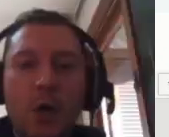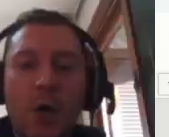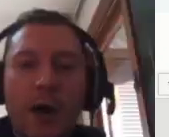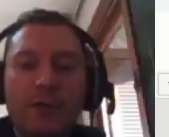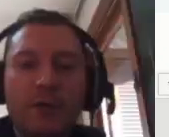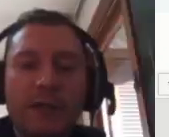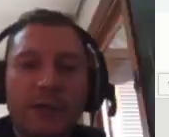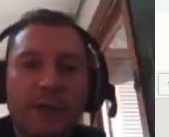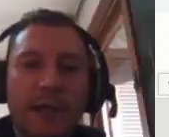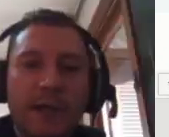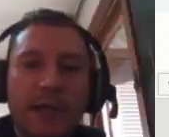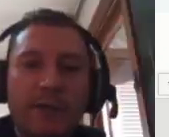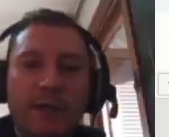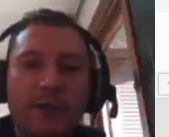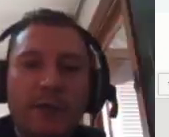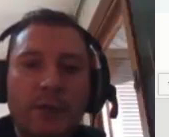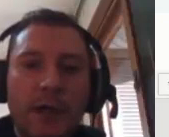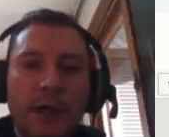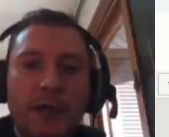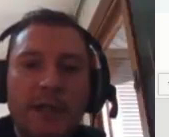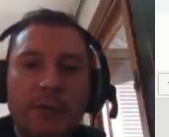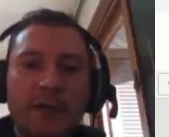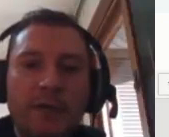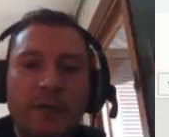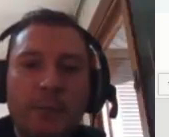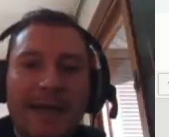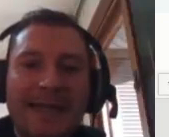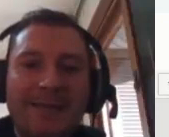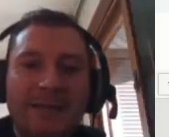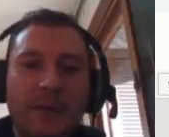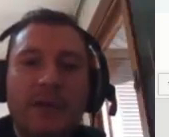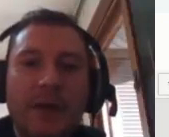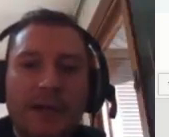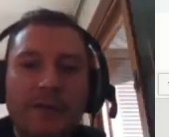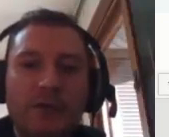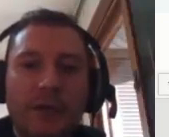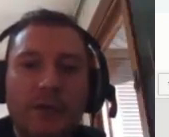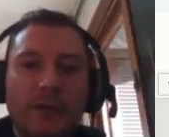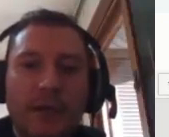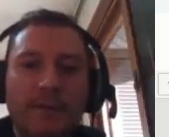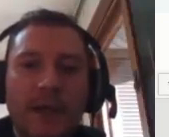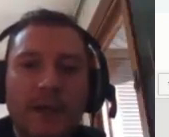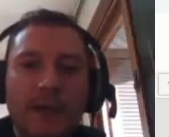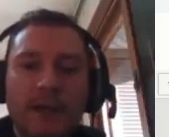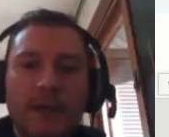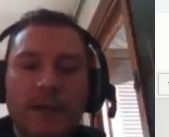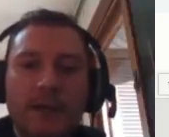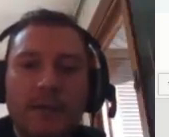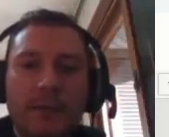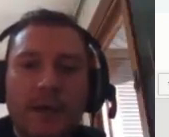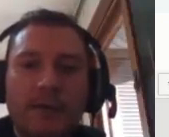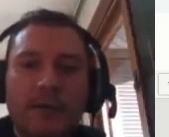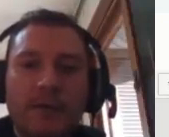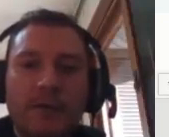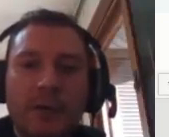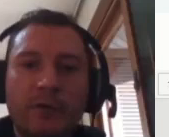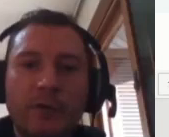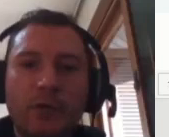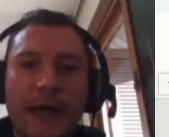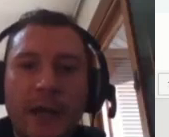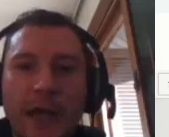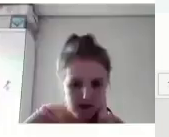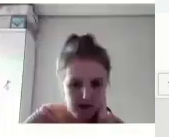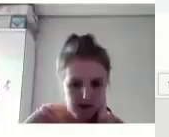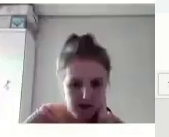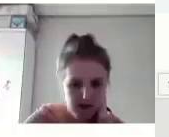o hamiltoniano, que é definido em termos desses parênteses, por isso que é parênteses de Poisson, né? parênteses de equação do A e